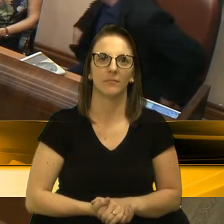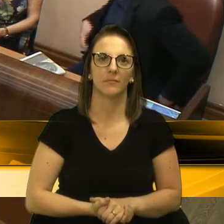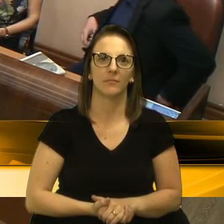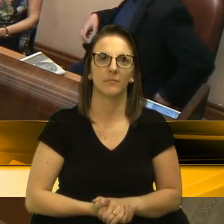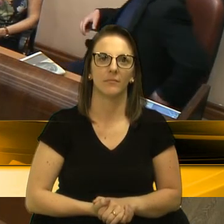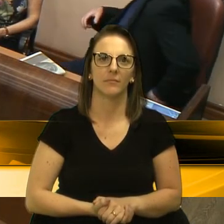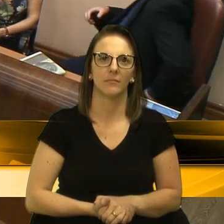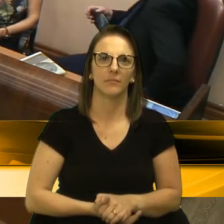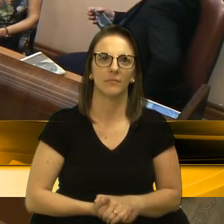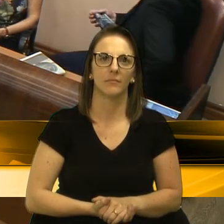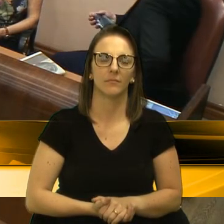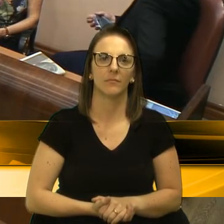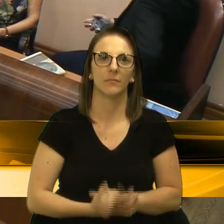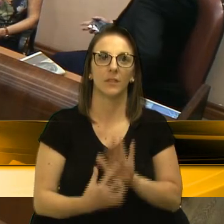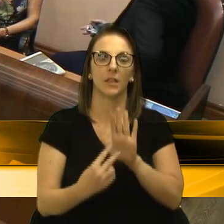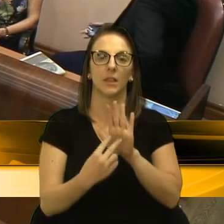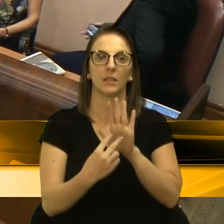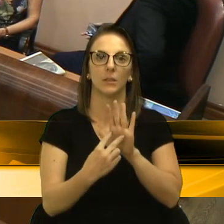Atenção.